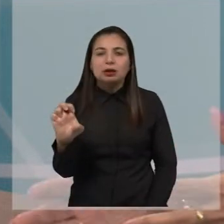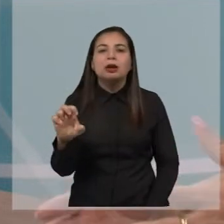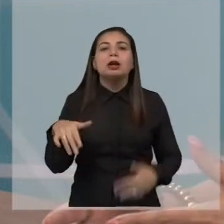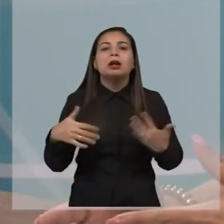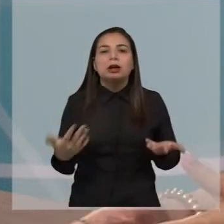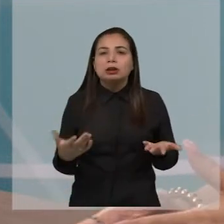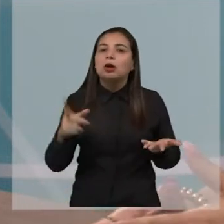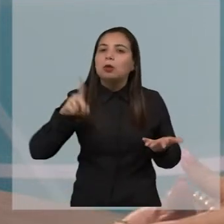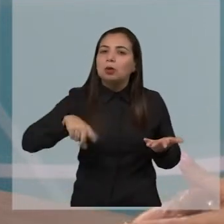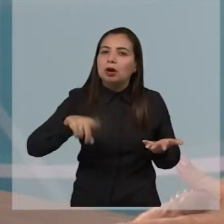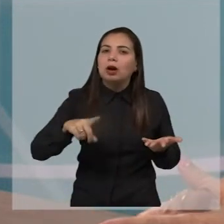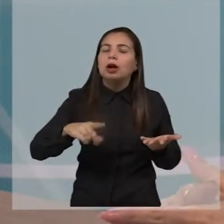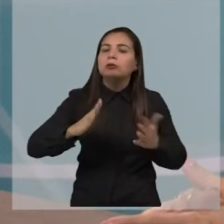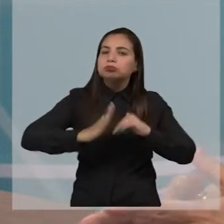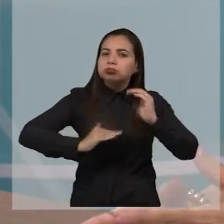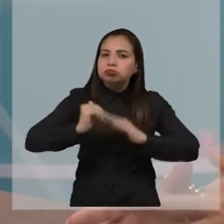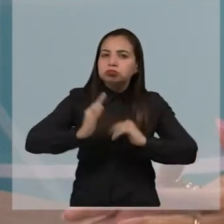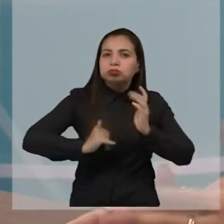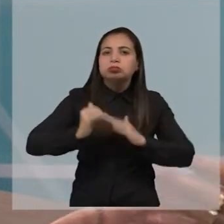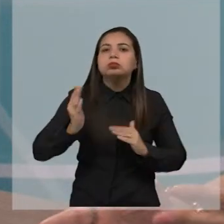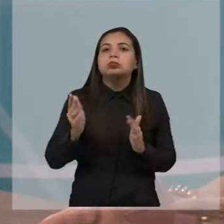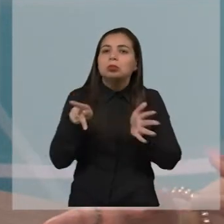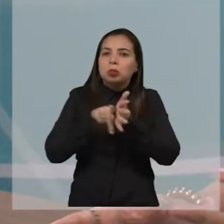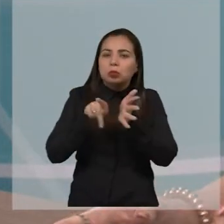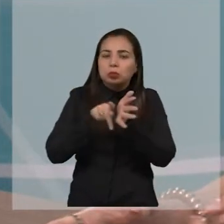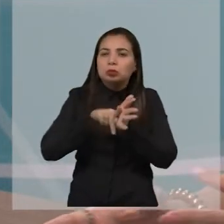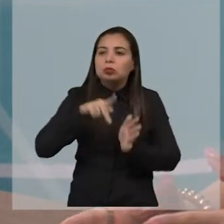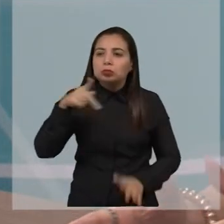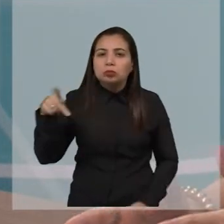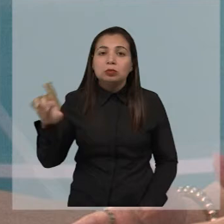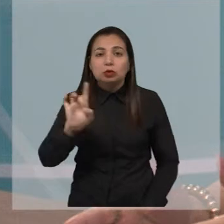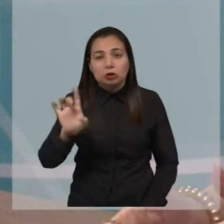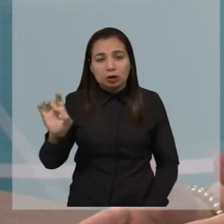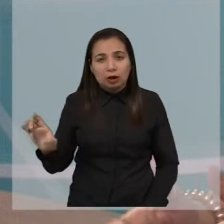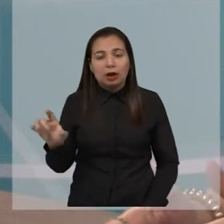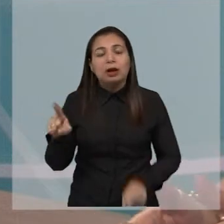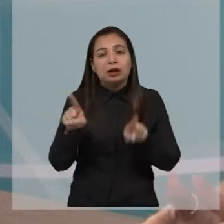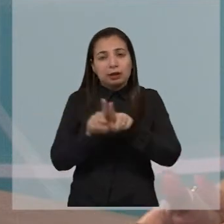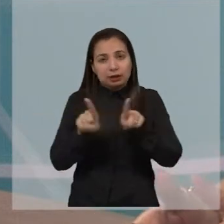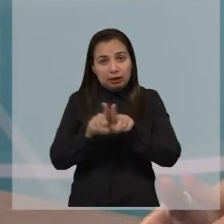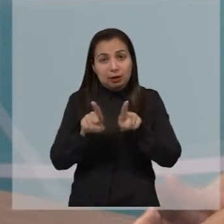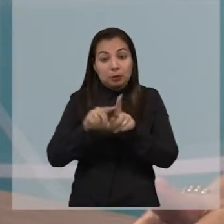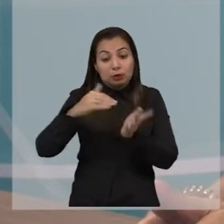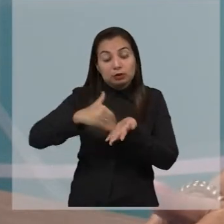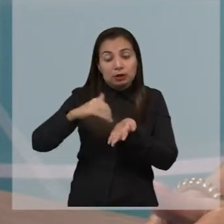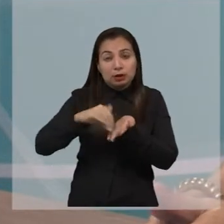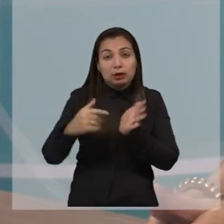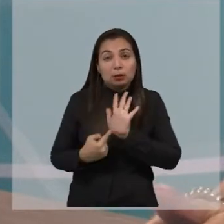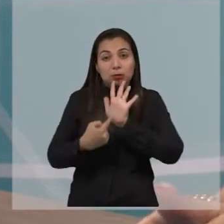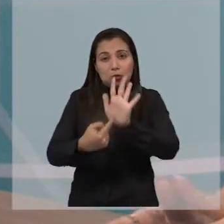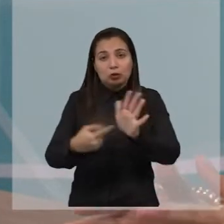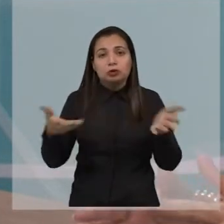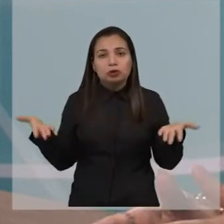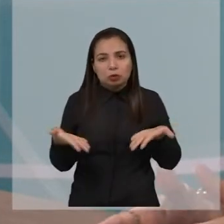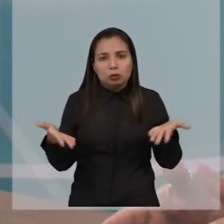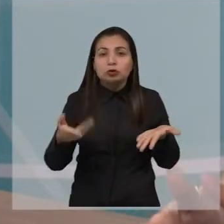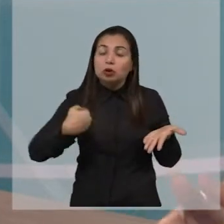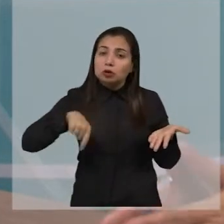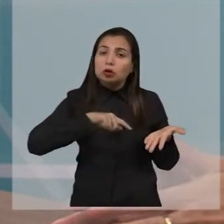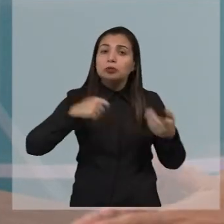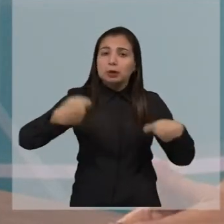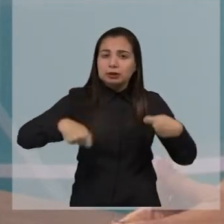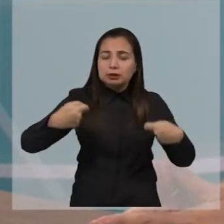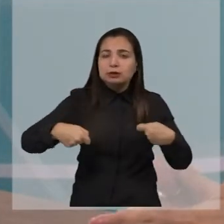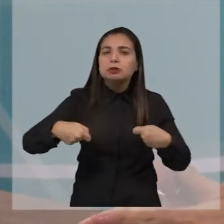educação, na profissionalização, que é um segundo palavra-chave que o secretário traz hoje. Né? A gente tem que